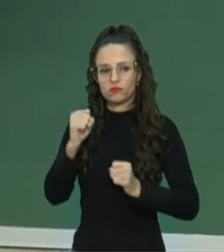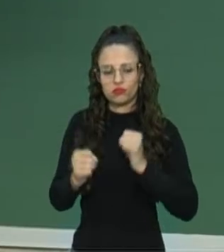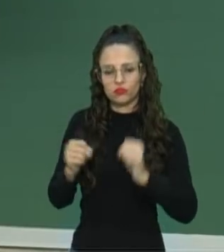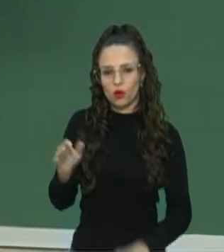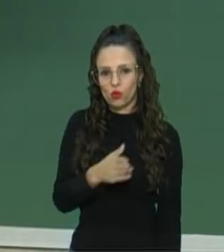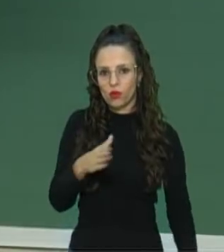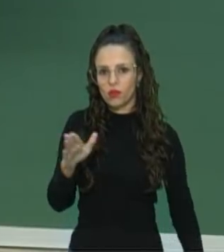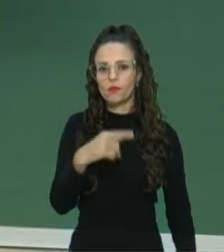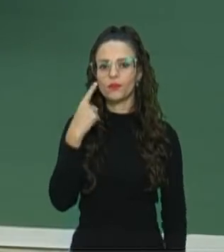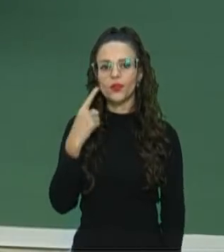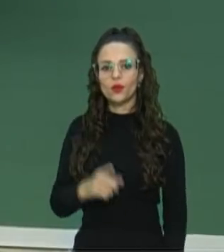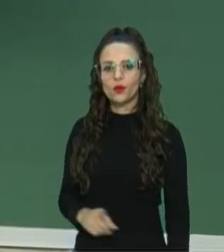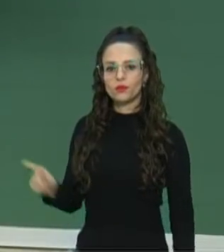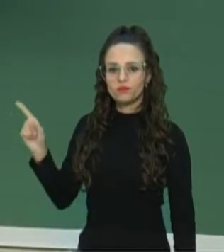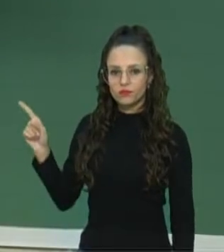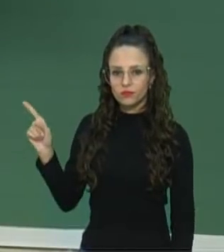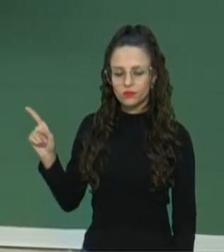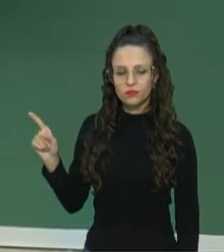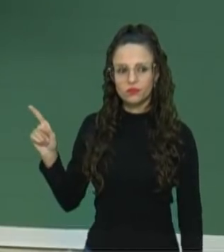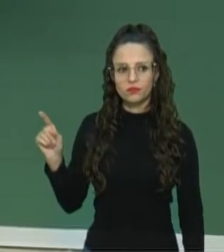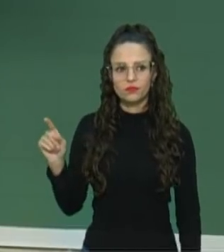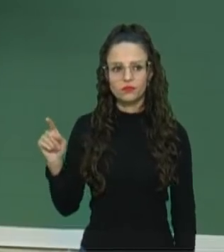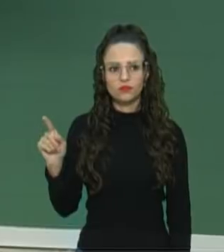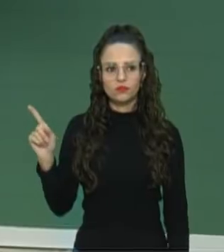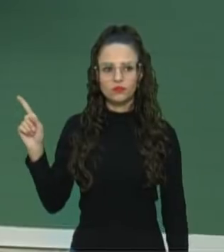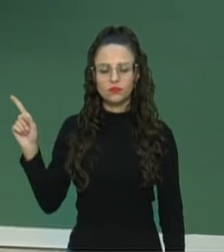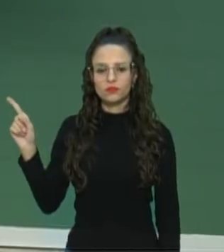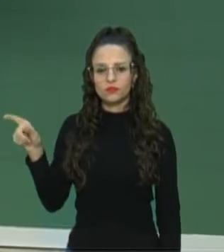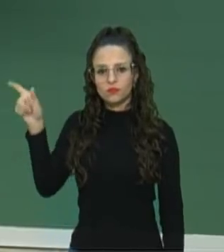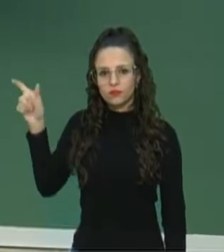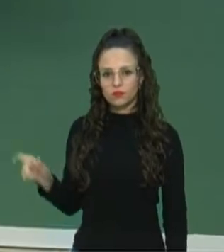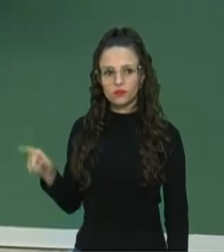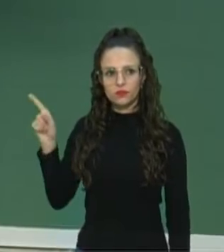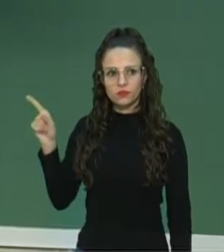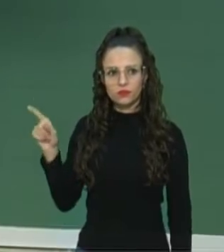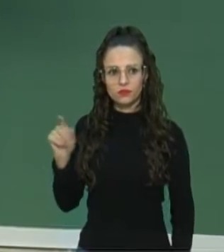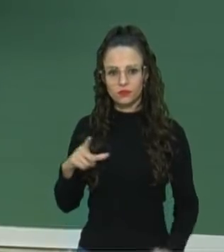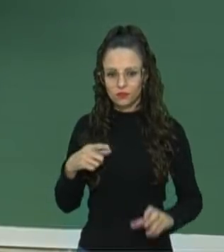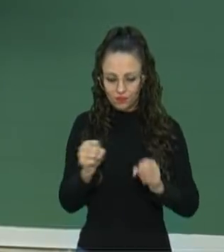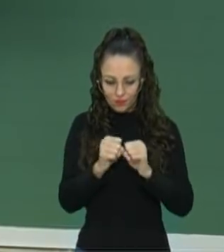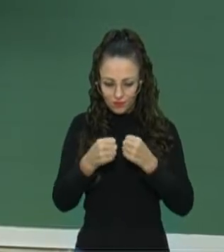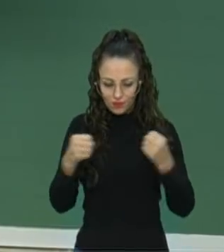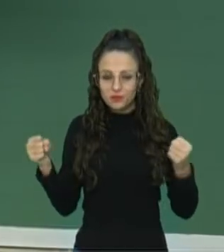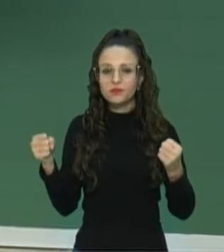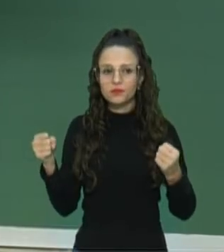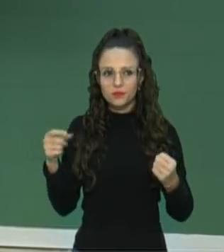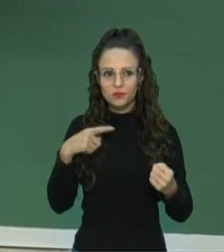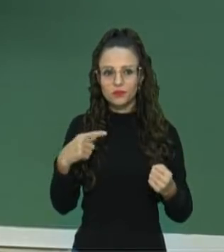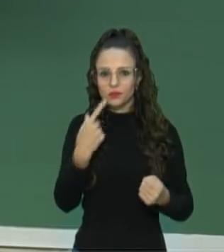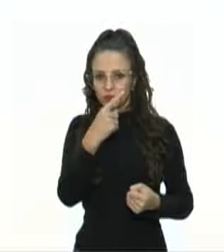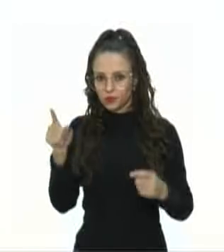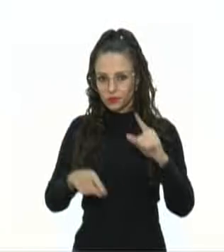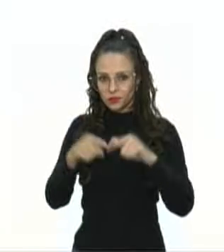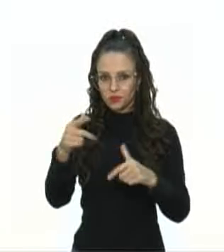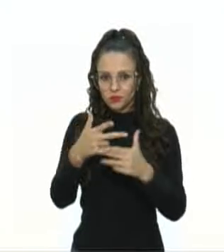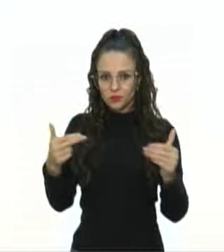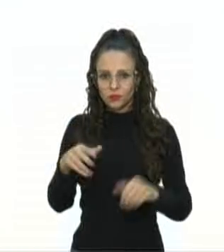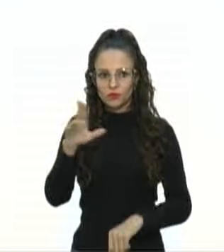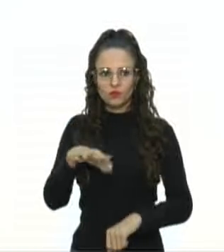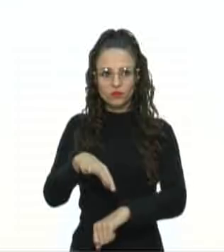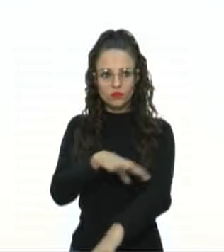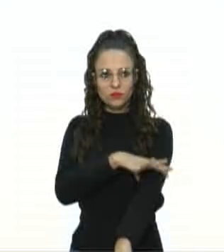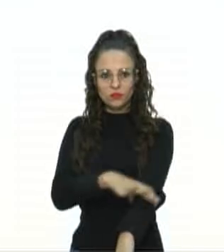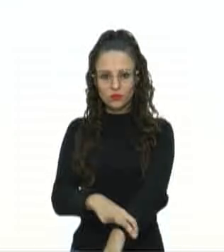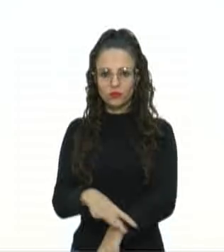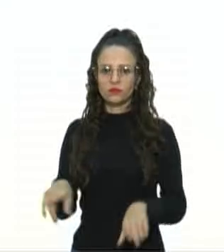está retratado aqui na imagem, fica fácil. O atleta aqui está de posse de um mapa, existem outras ferramentas que ele está utilizando ali no braço também, que